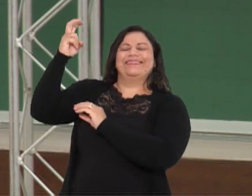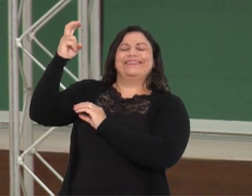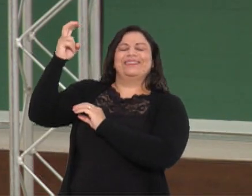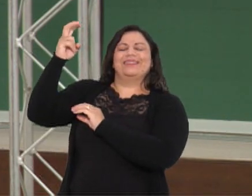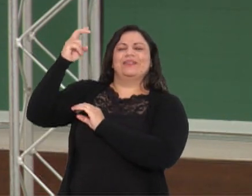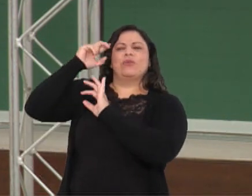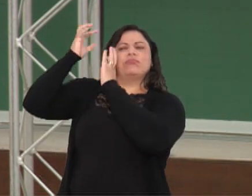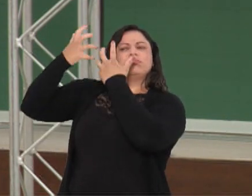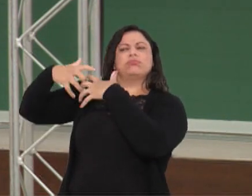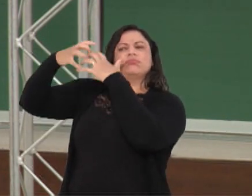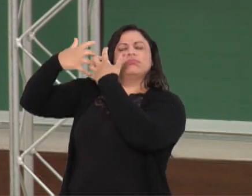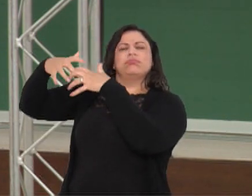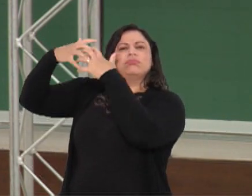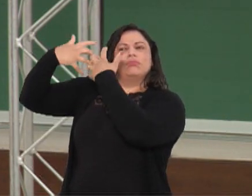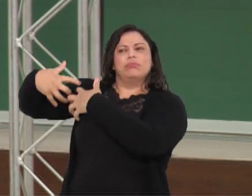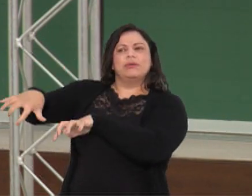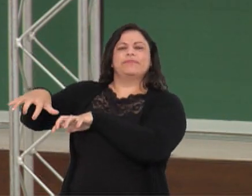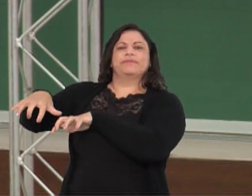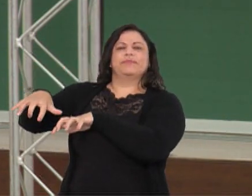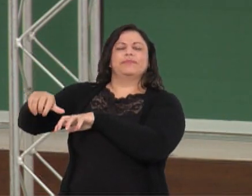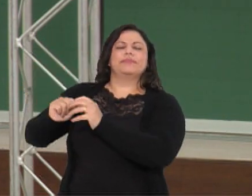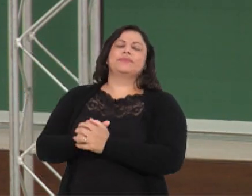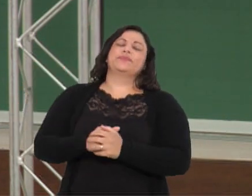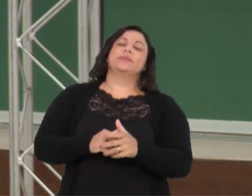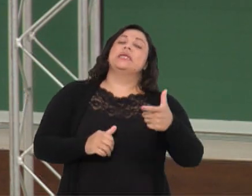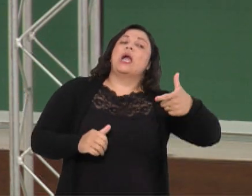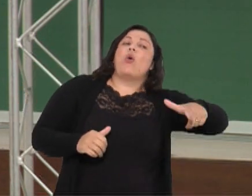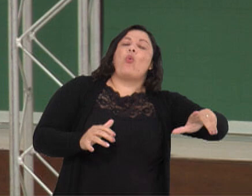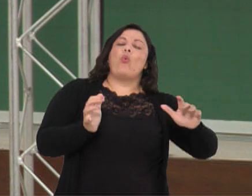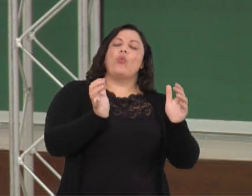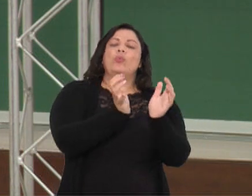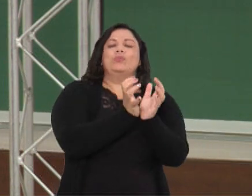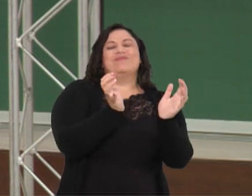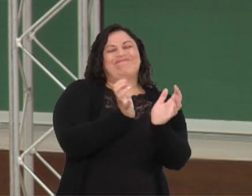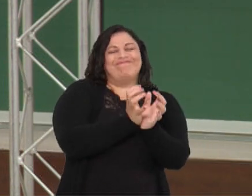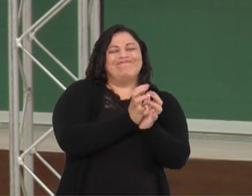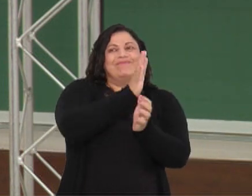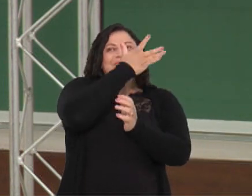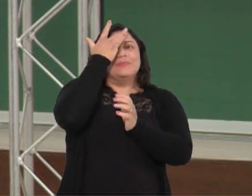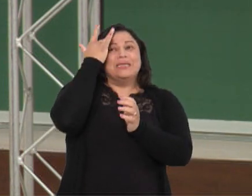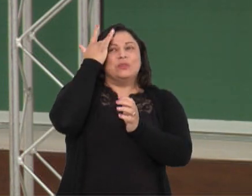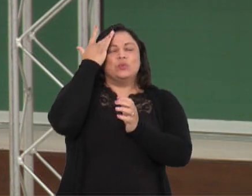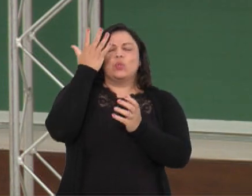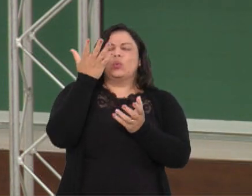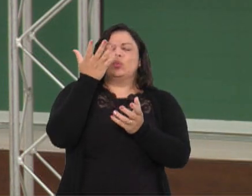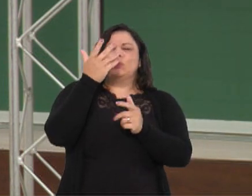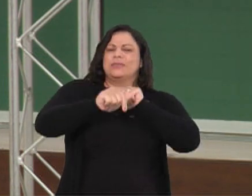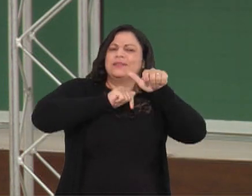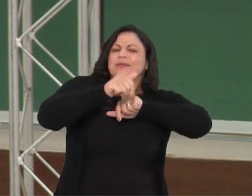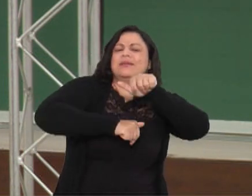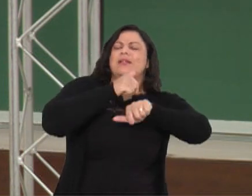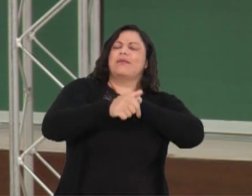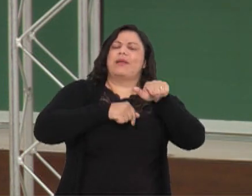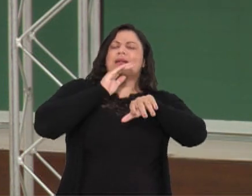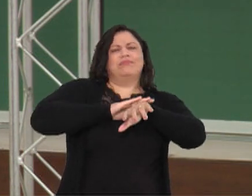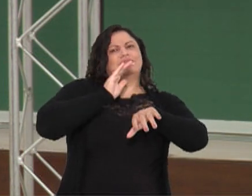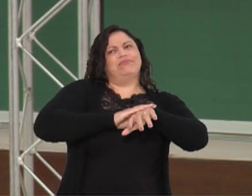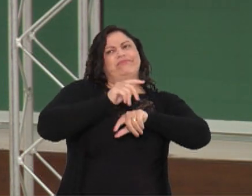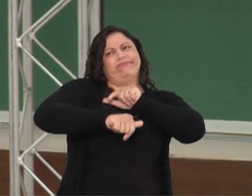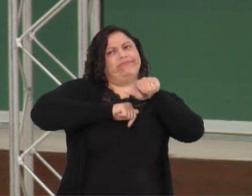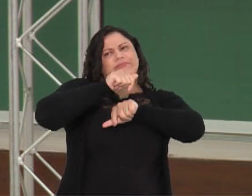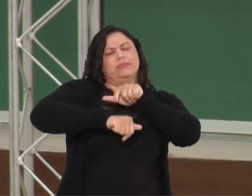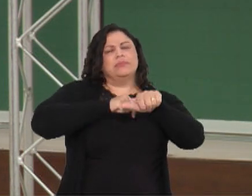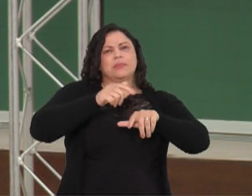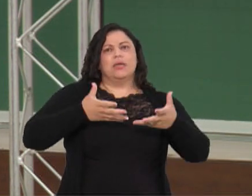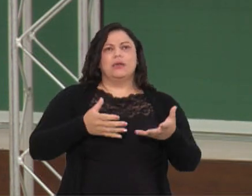outro grupo são pessoas que são incapacitadas de fazer isso. São só os executores, são os operários. Então,